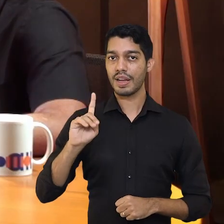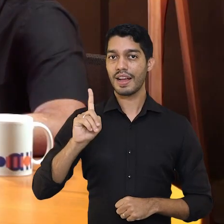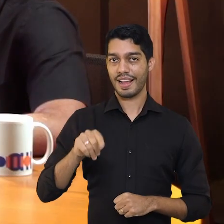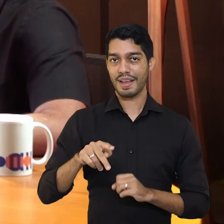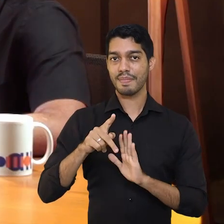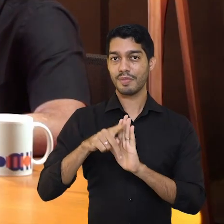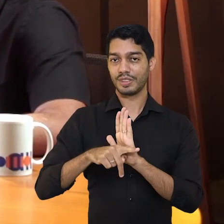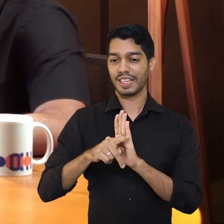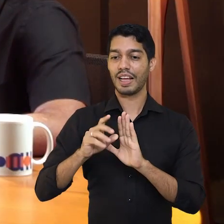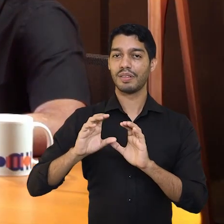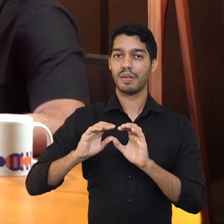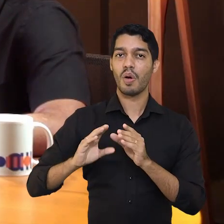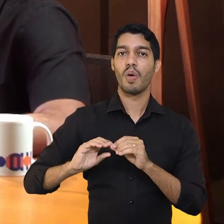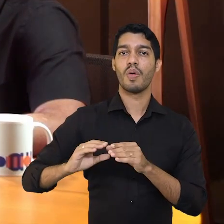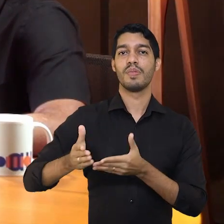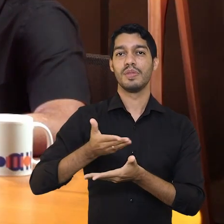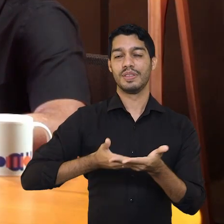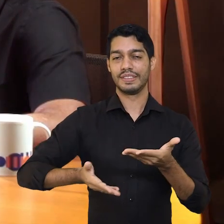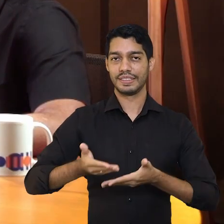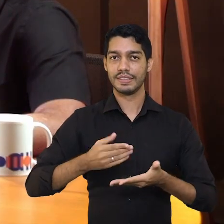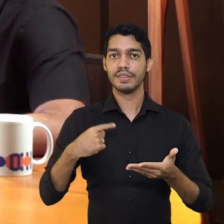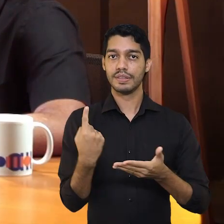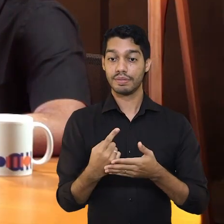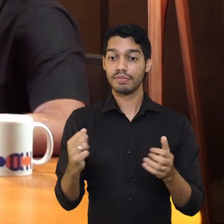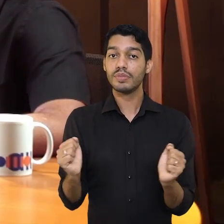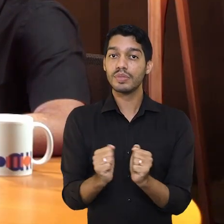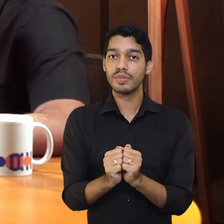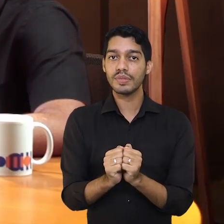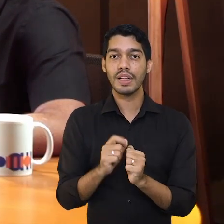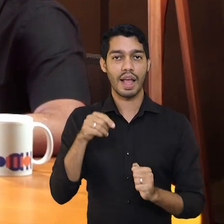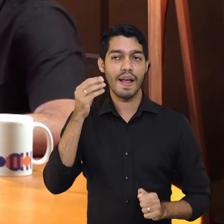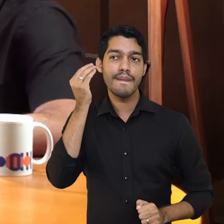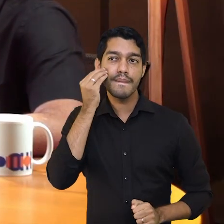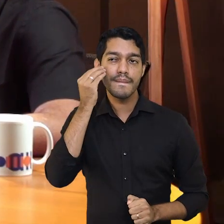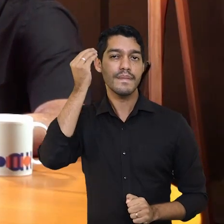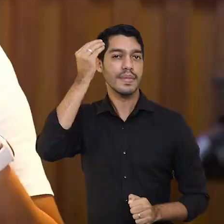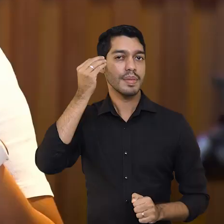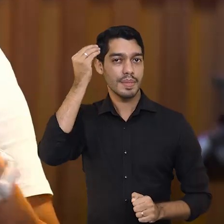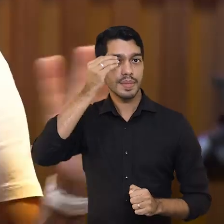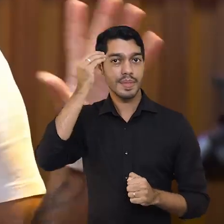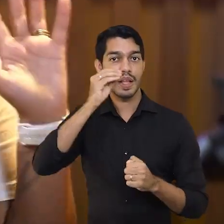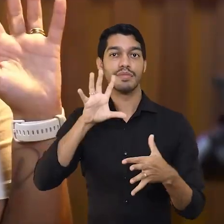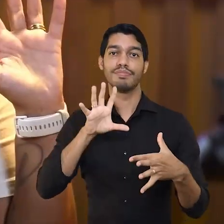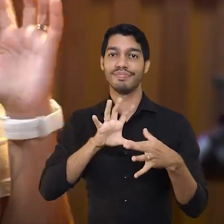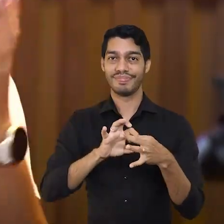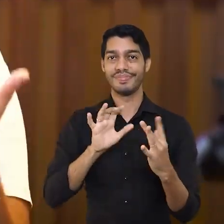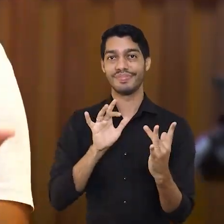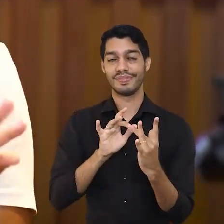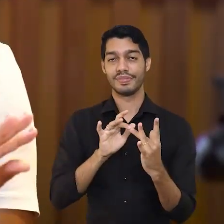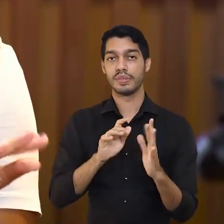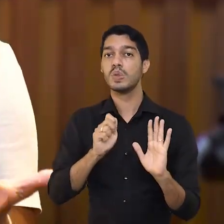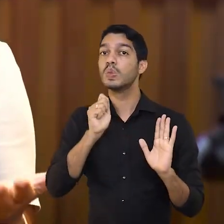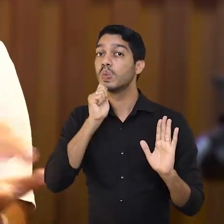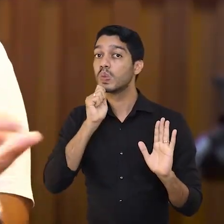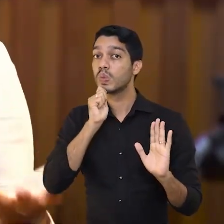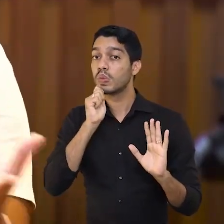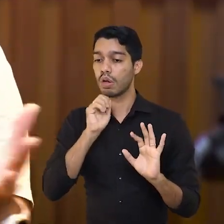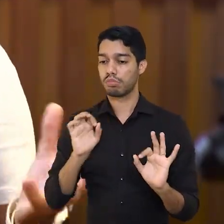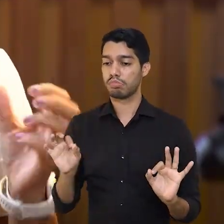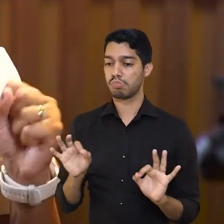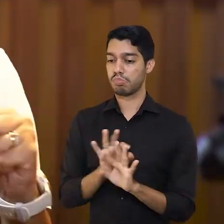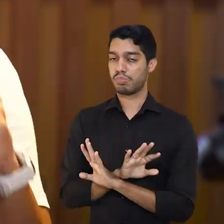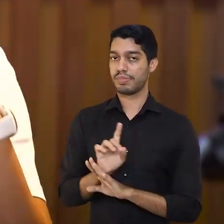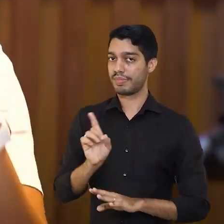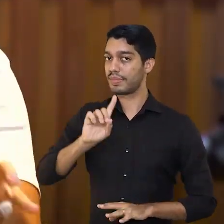colaborativo, a gente coloca esses alunos em contato com essas experiências. Ainda que eu não tenha um conteúdo prático que eu